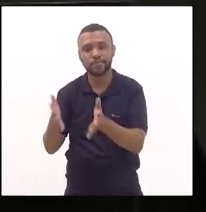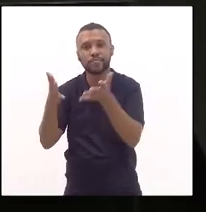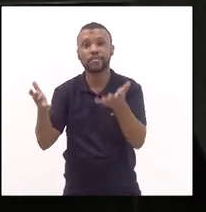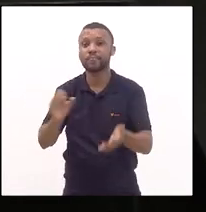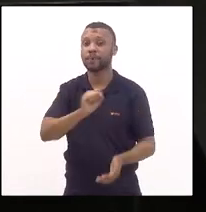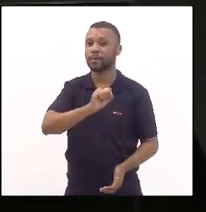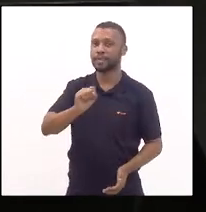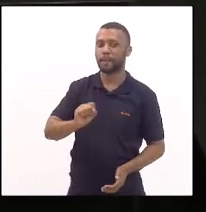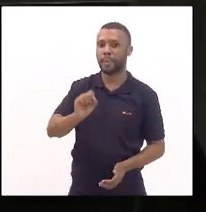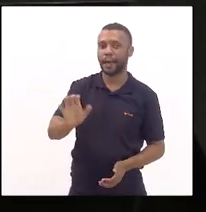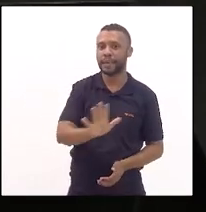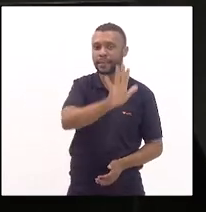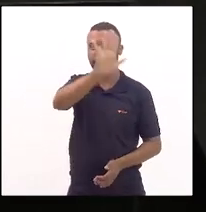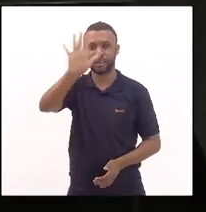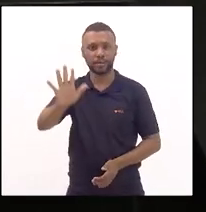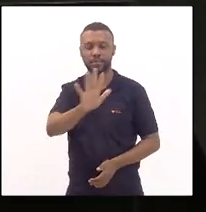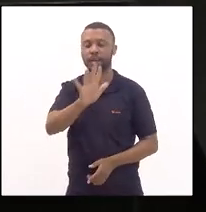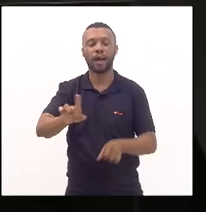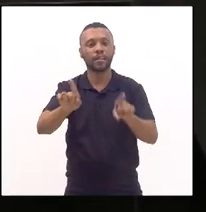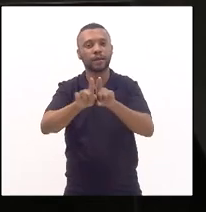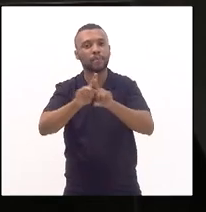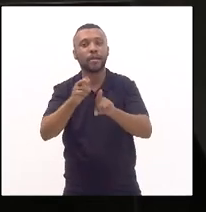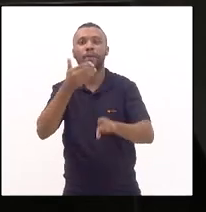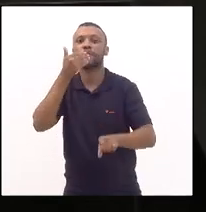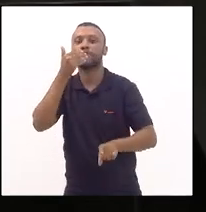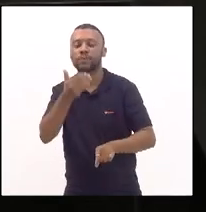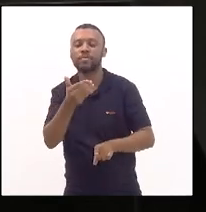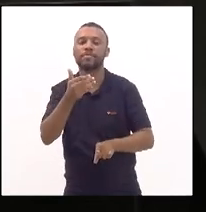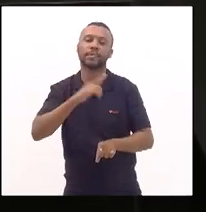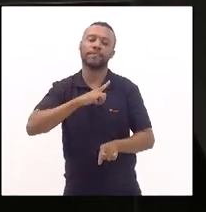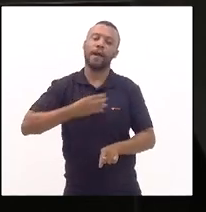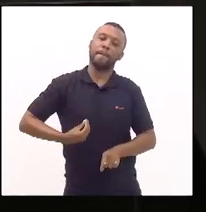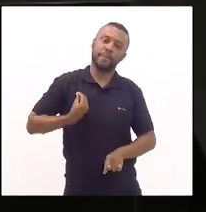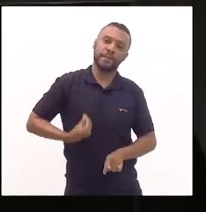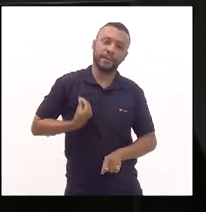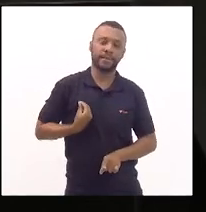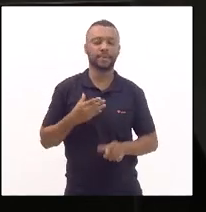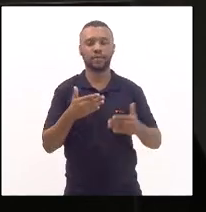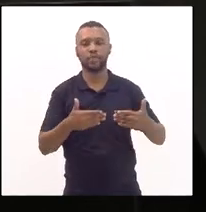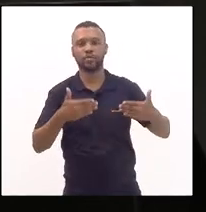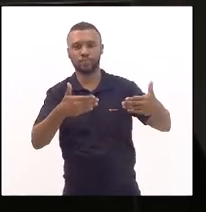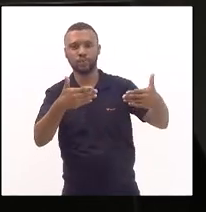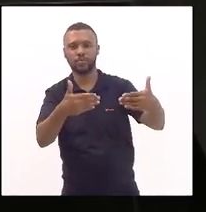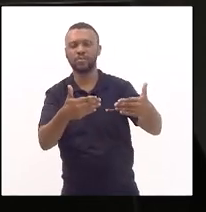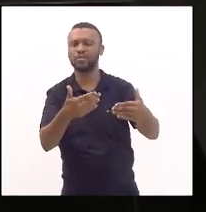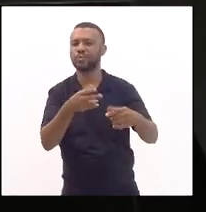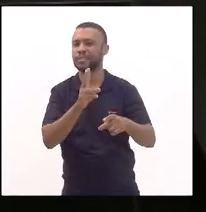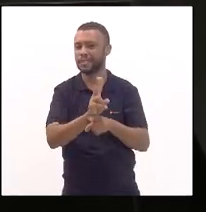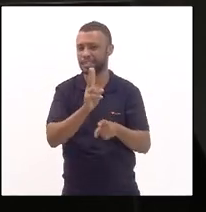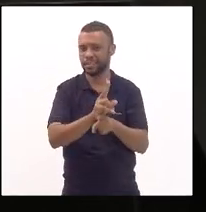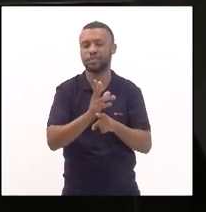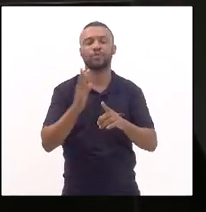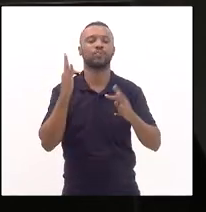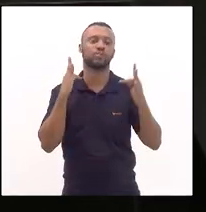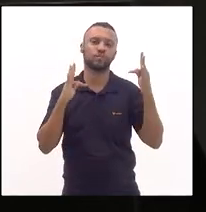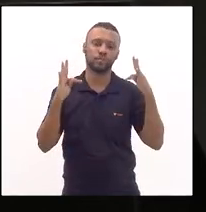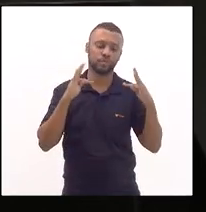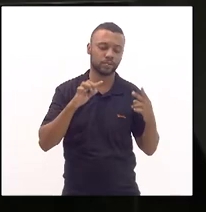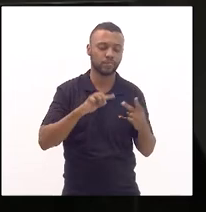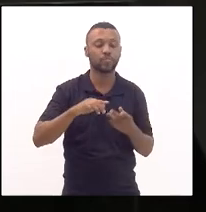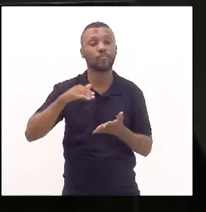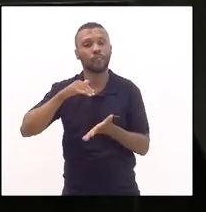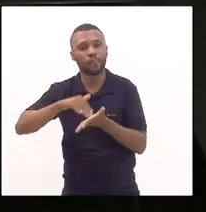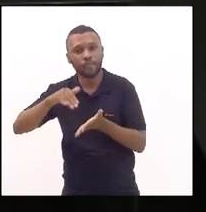Nacional e que contou com as presenças do ministro interino do Turismo, do